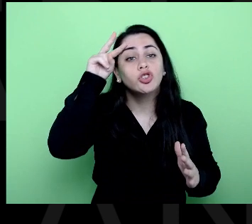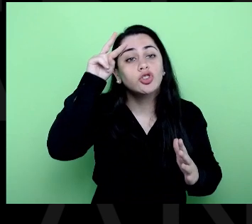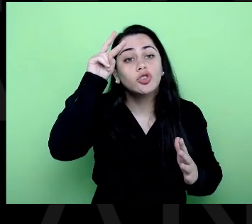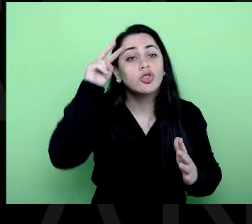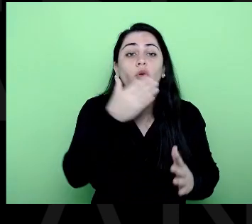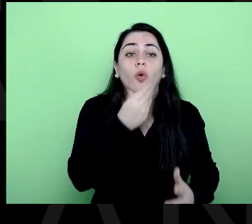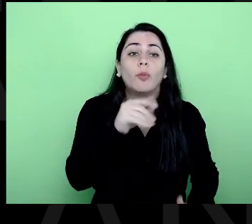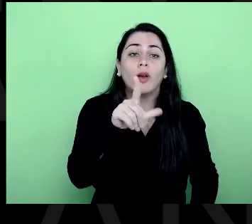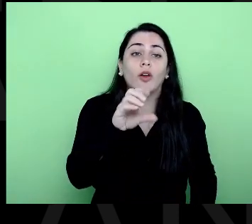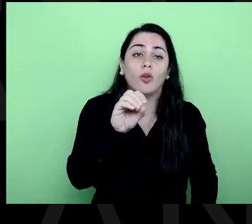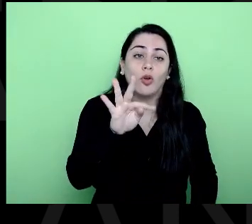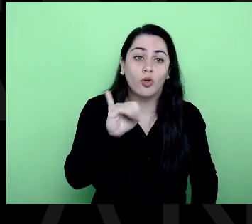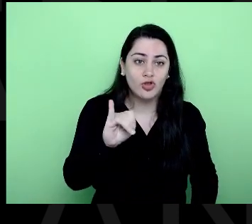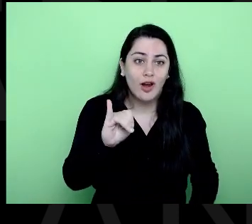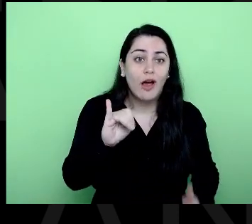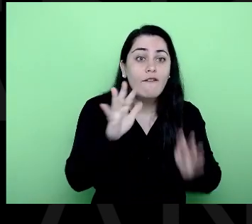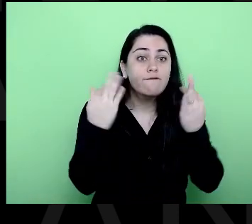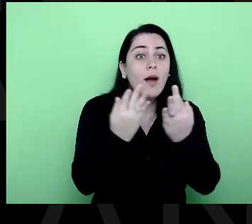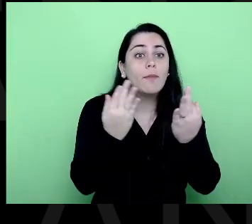família lê o livro,